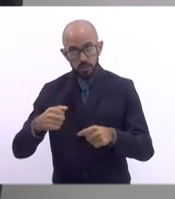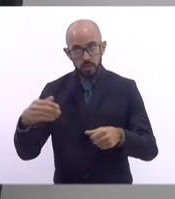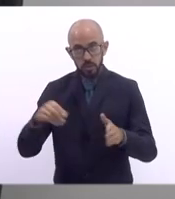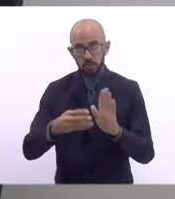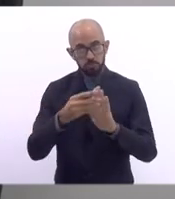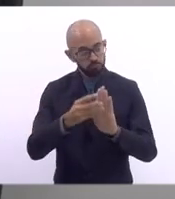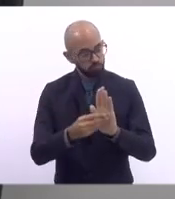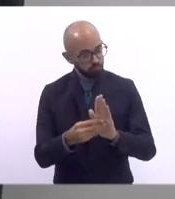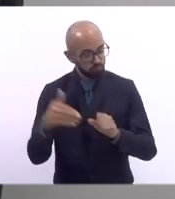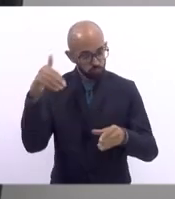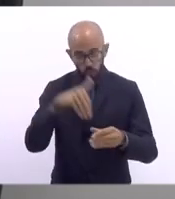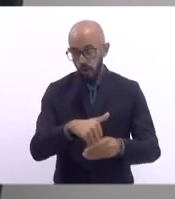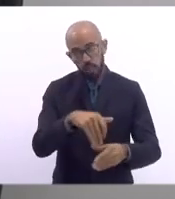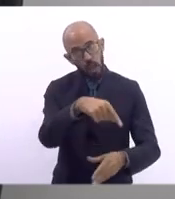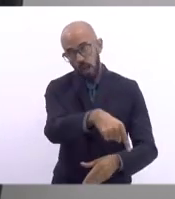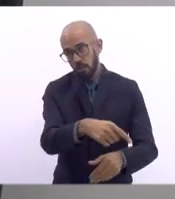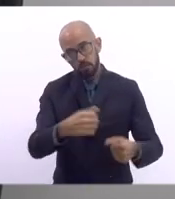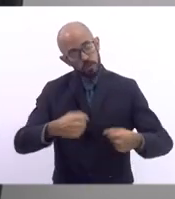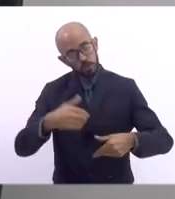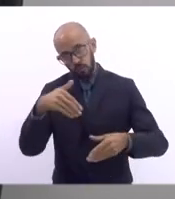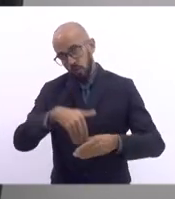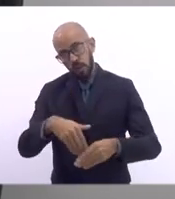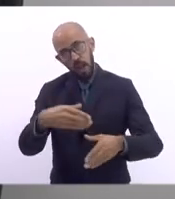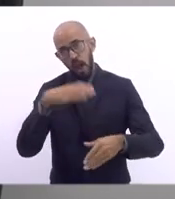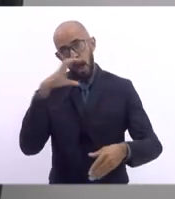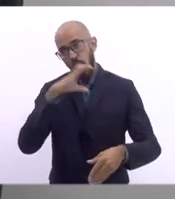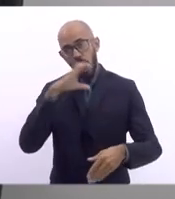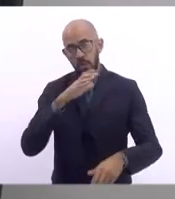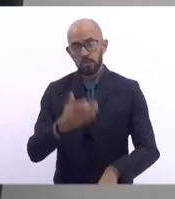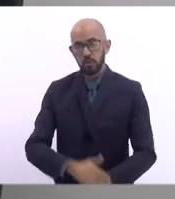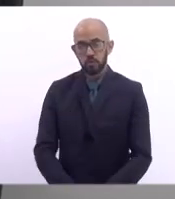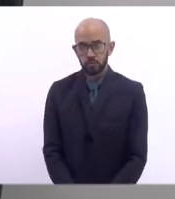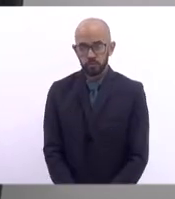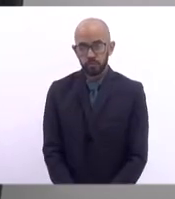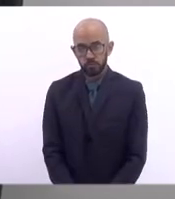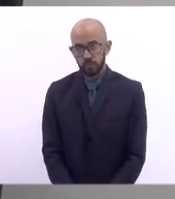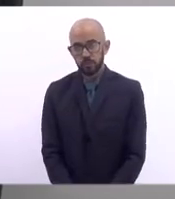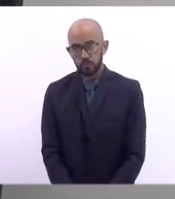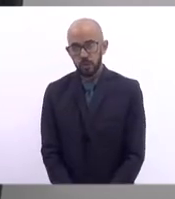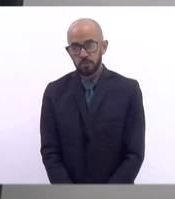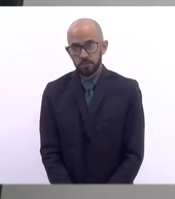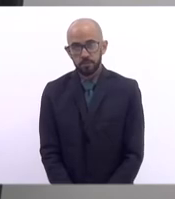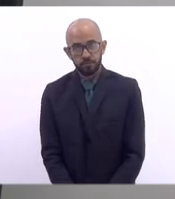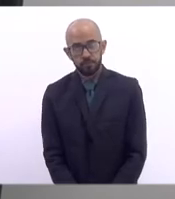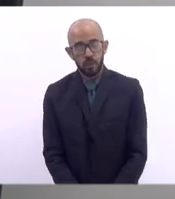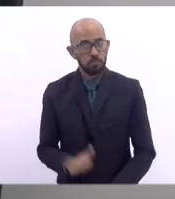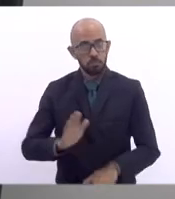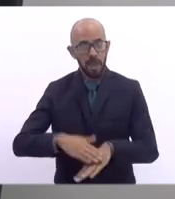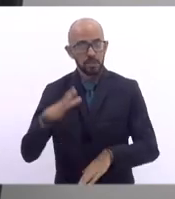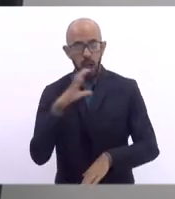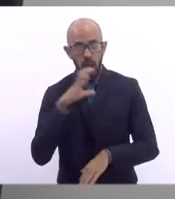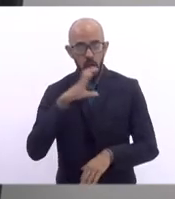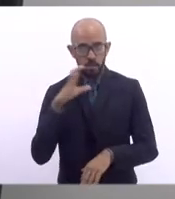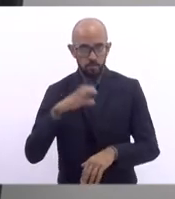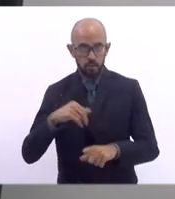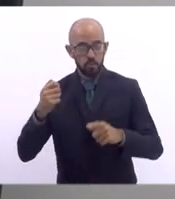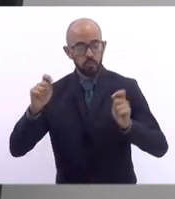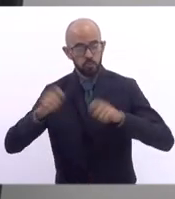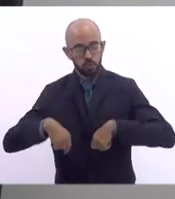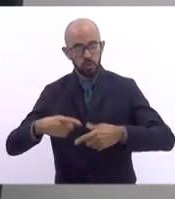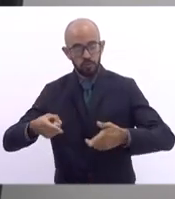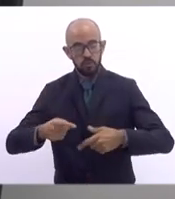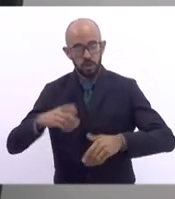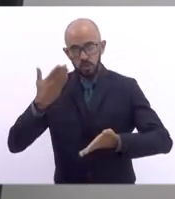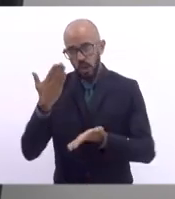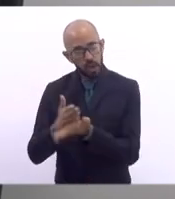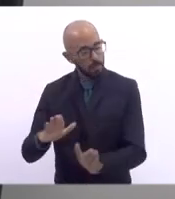pô eu vou estar uma rápido possível acabar